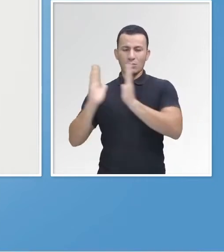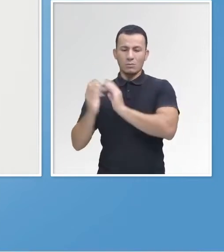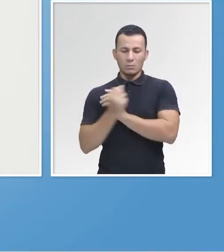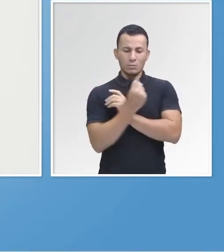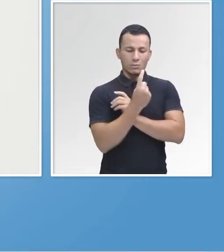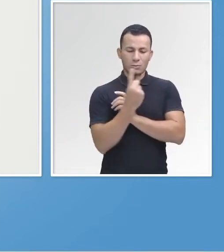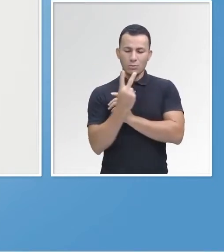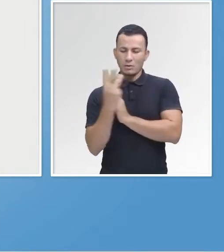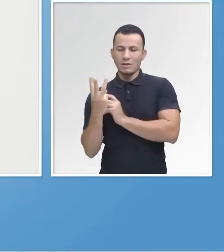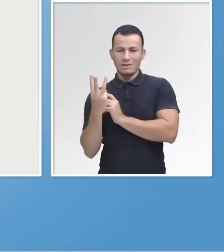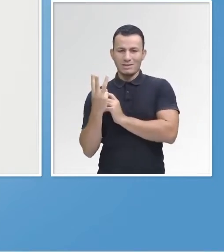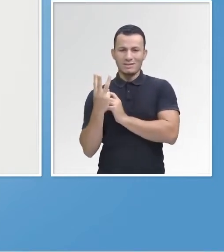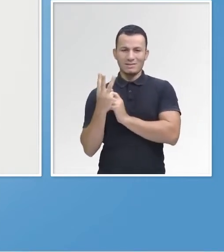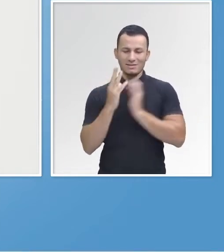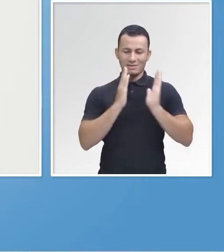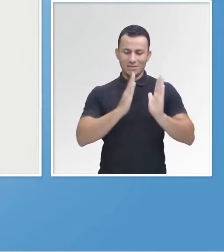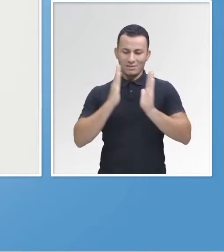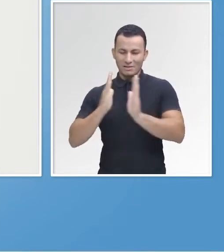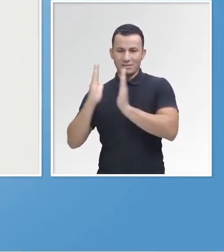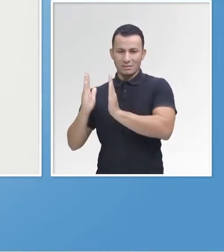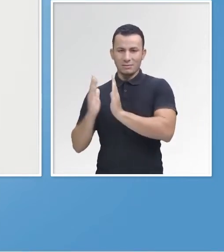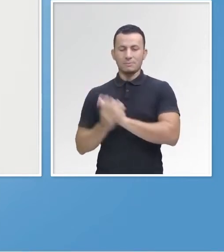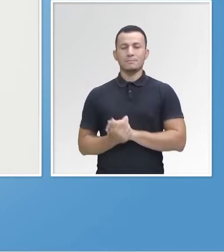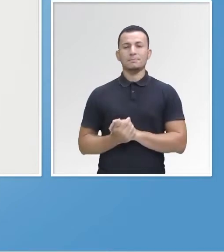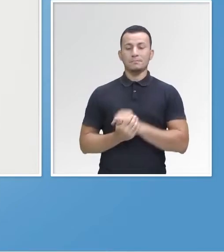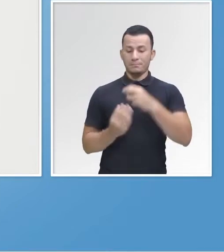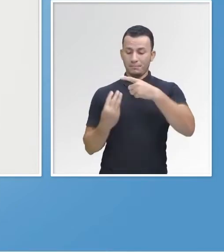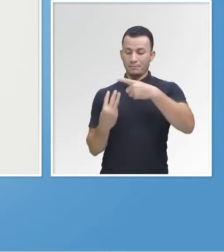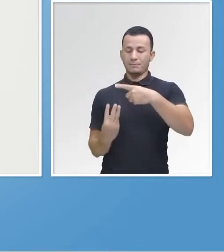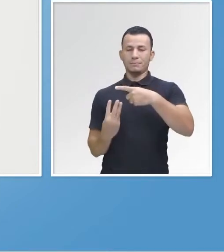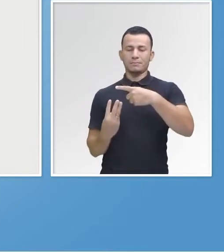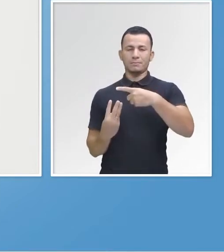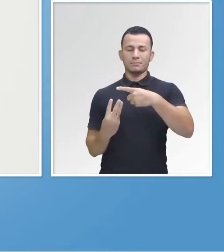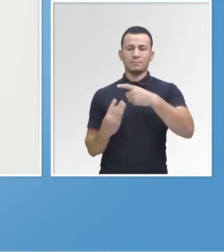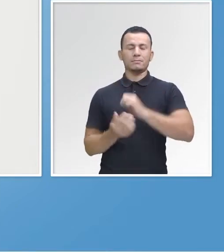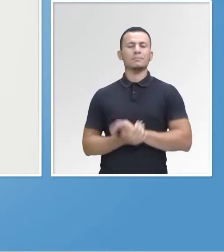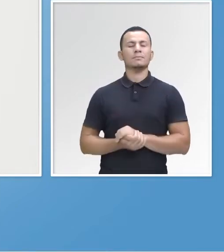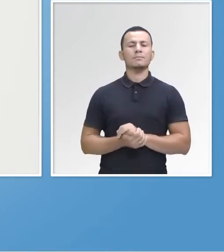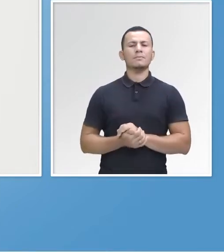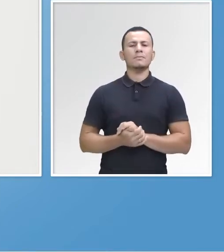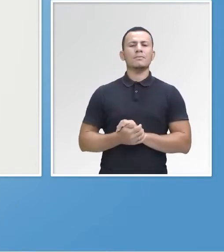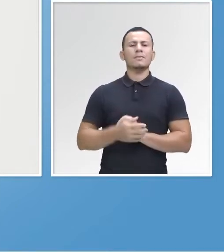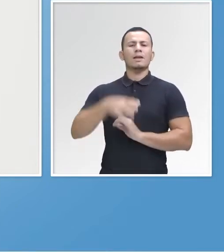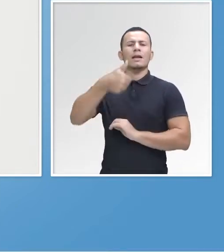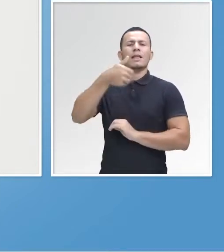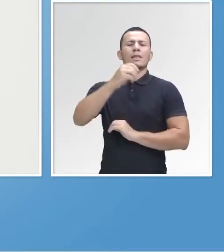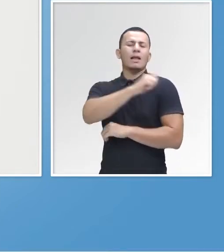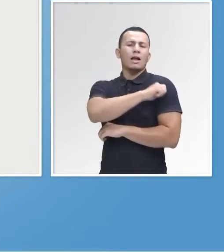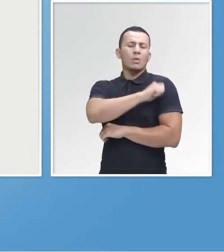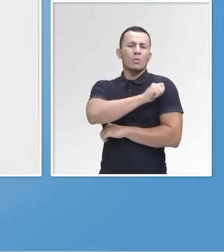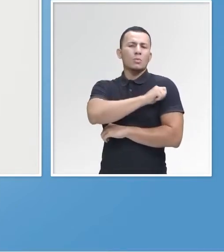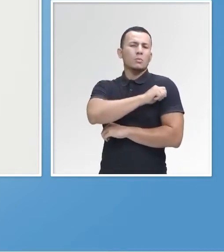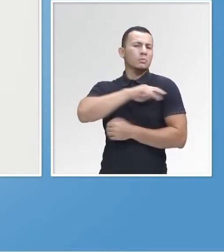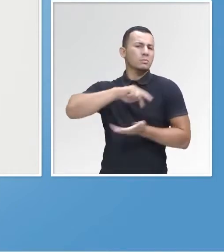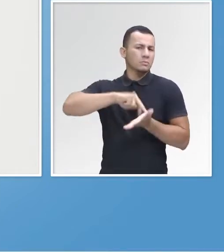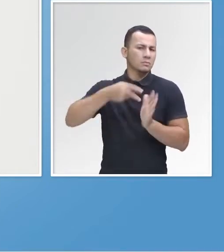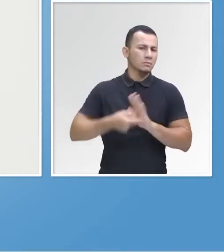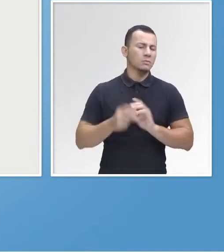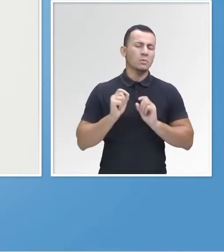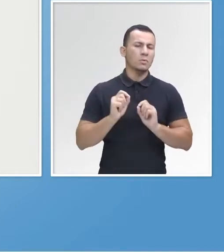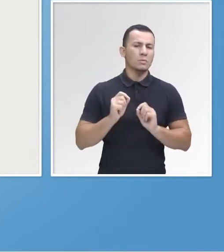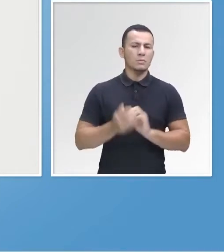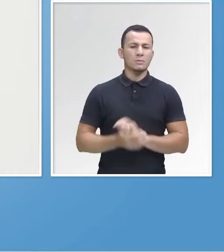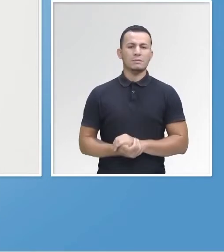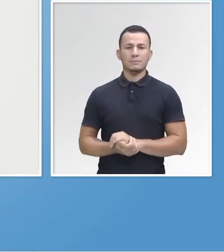10 é bom esses 10 alunos corresponde a quantas partes desse todo bom seu riscar aqui